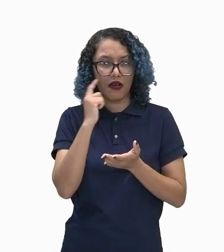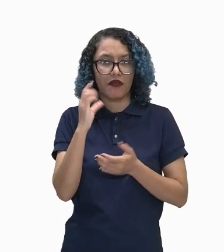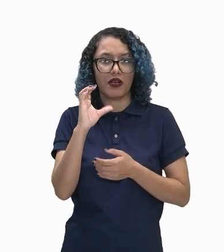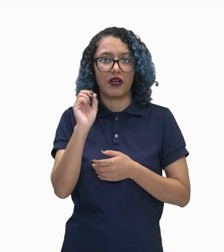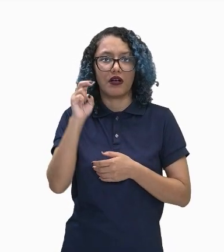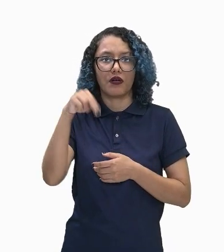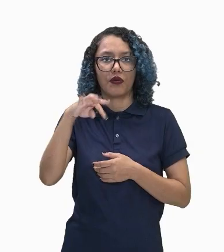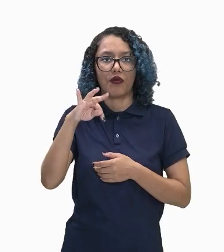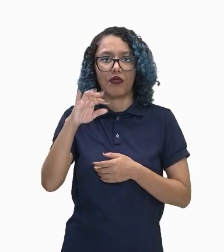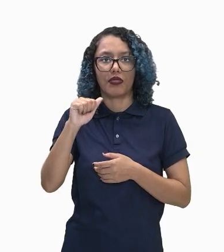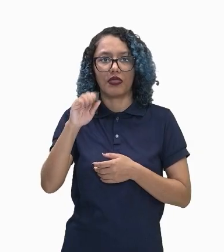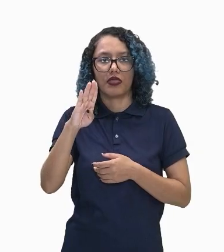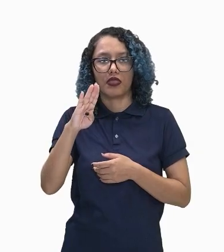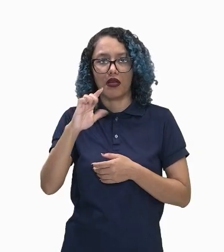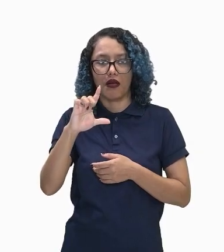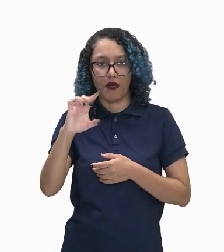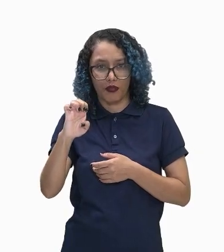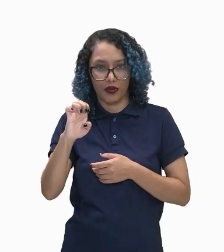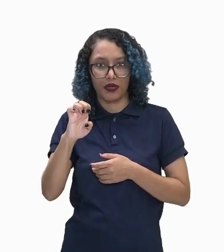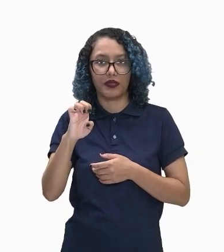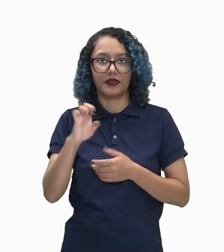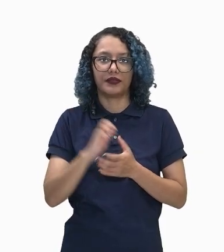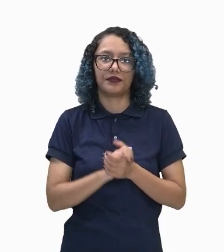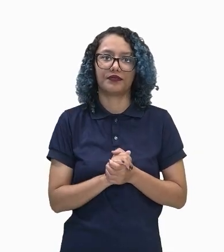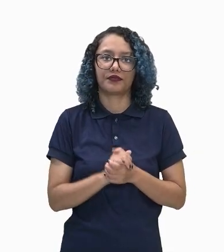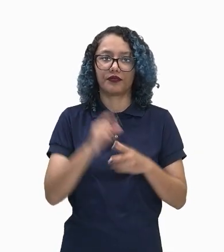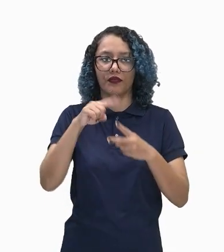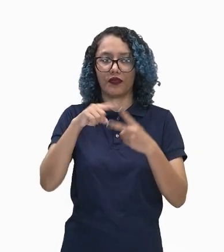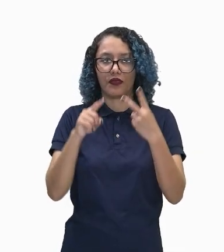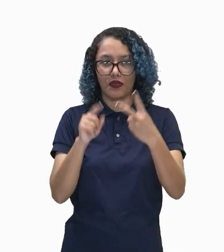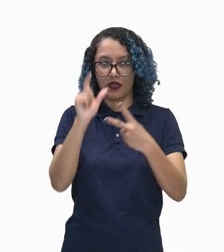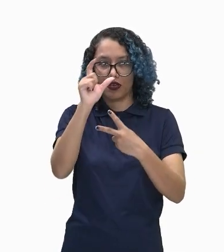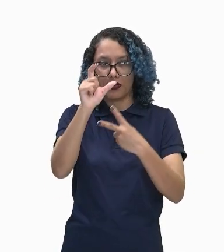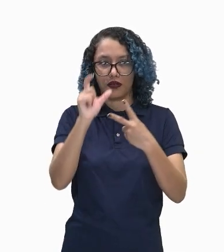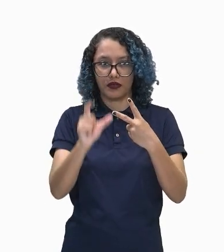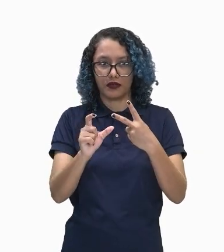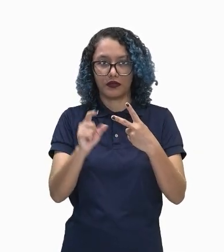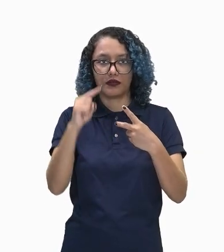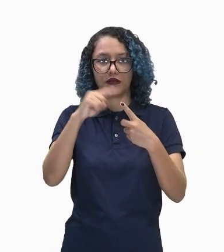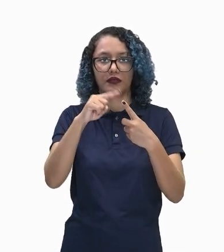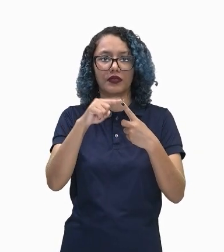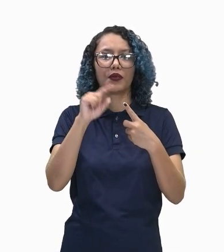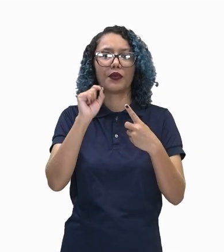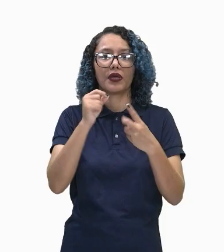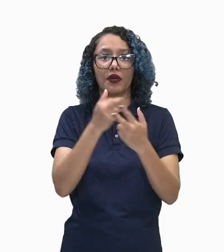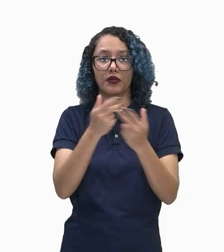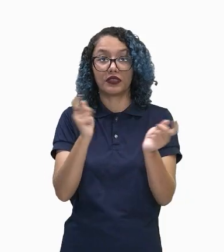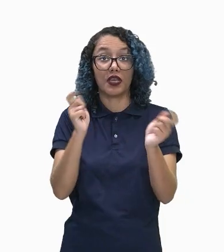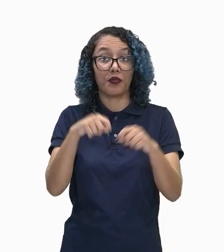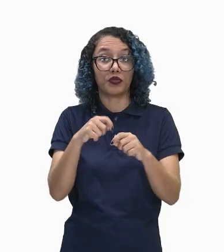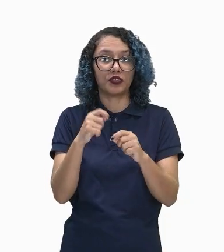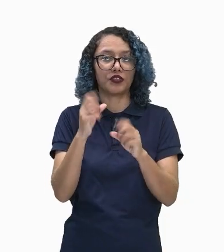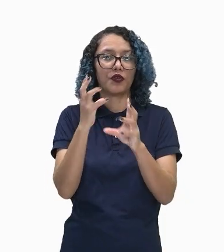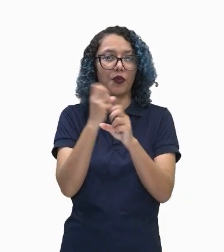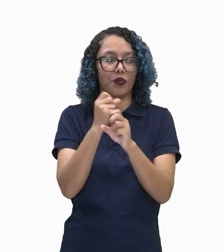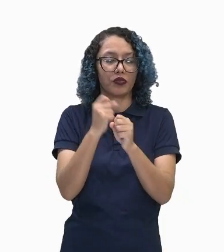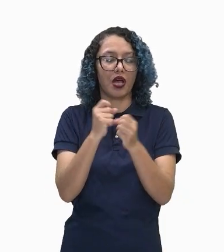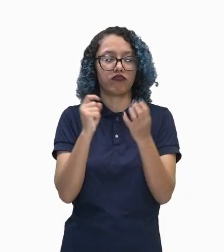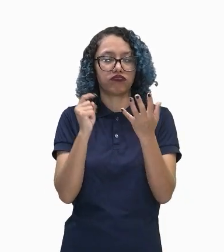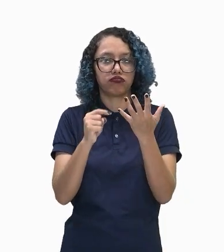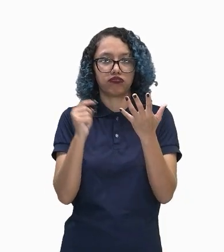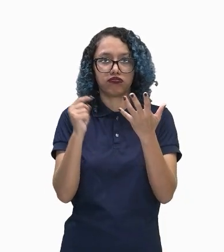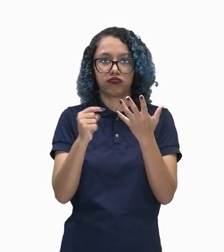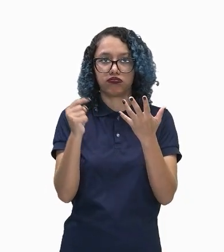Então, things you can count, things you can count. Coisas que você pode contar em unidades, tá?